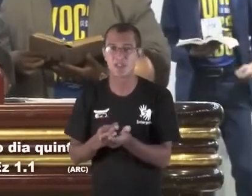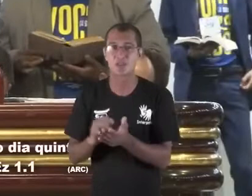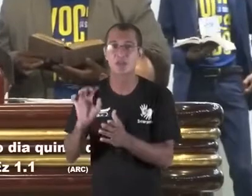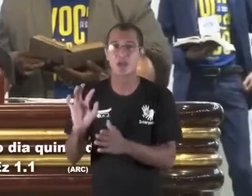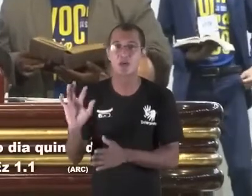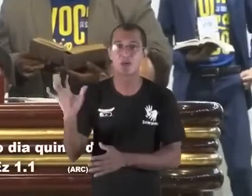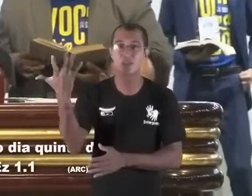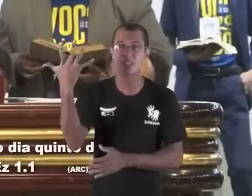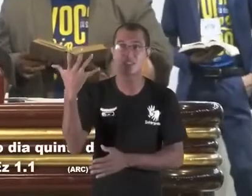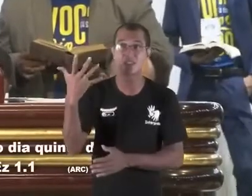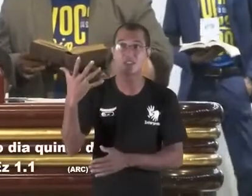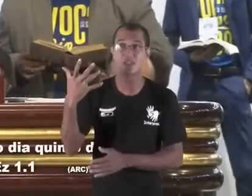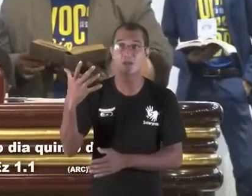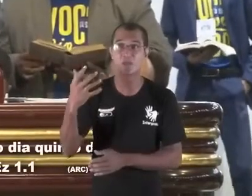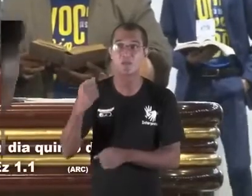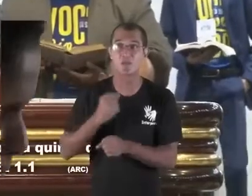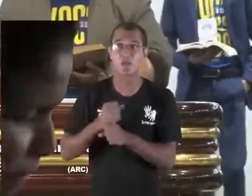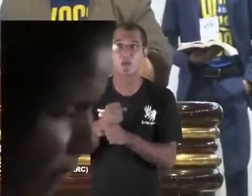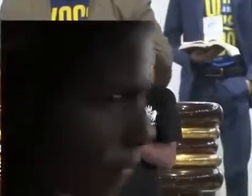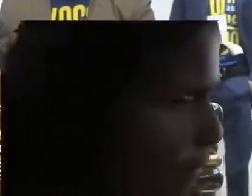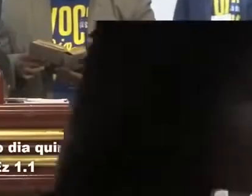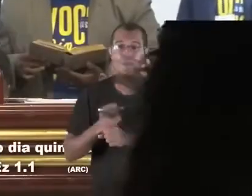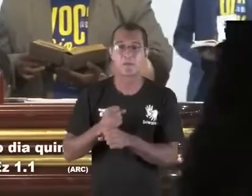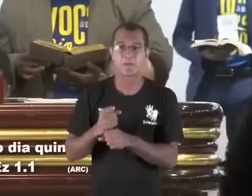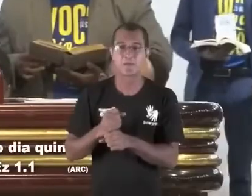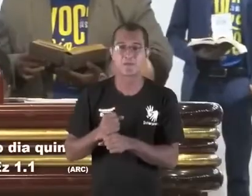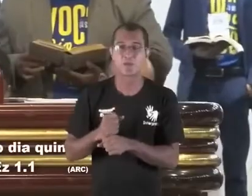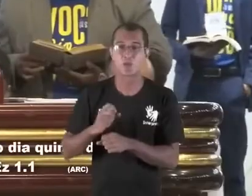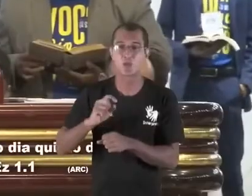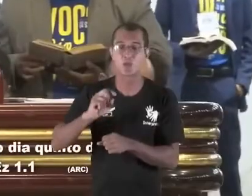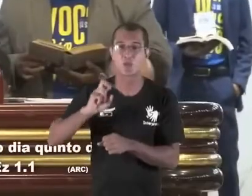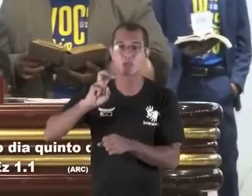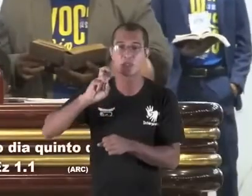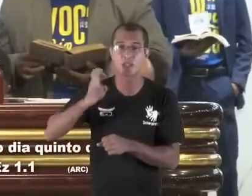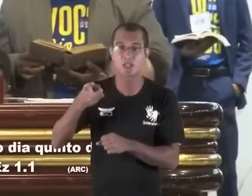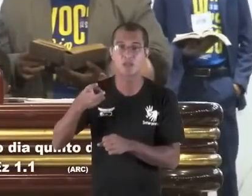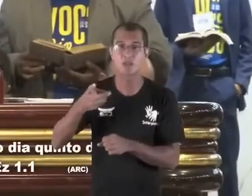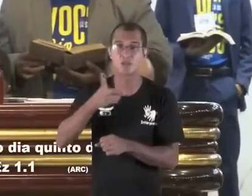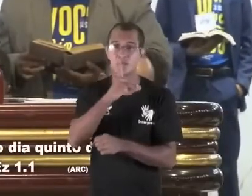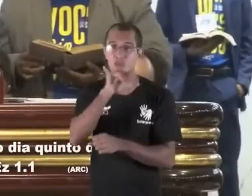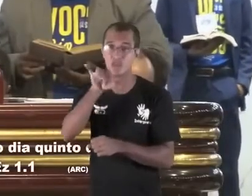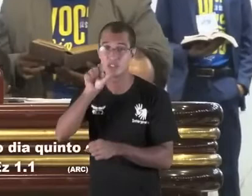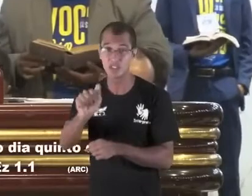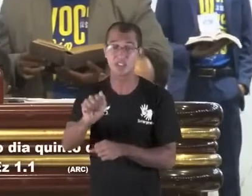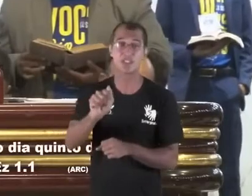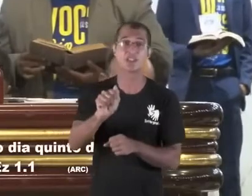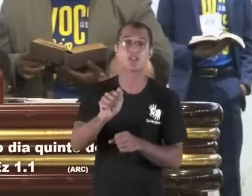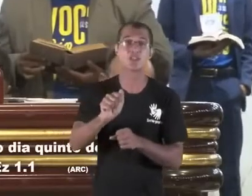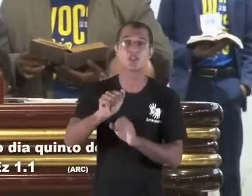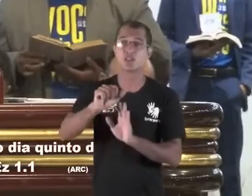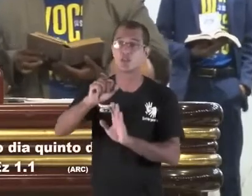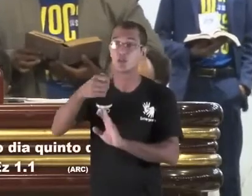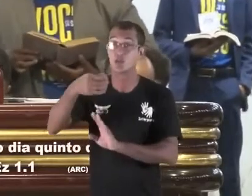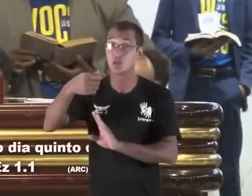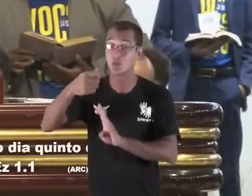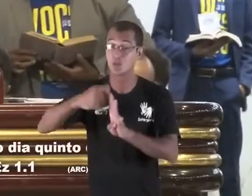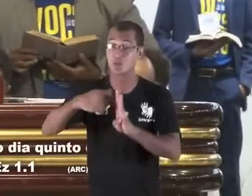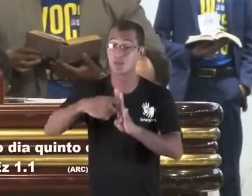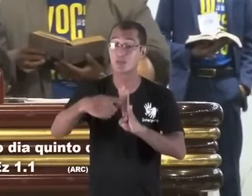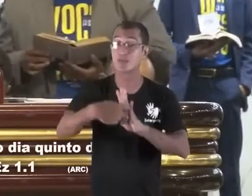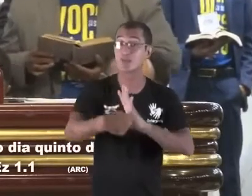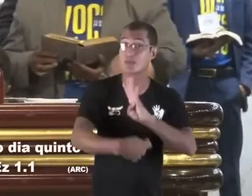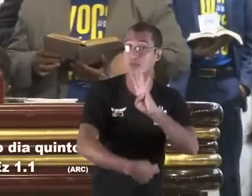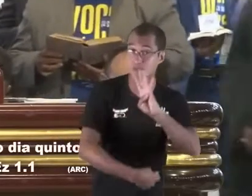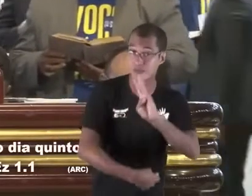aconteceu no 30º ano, no 5º dia do 4º mês,